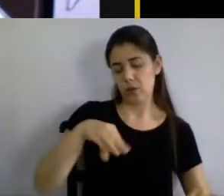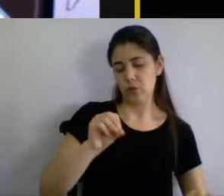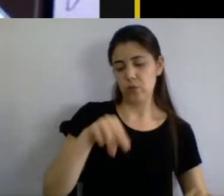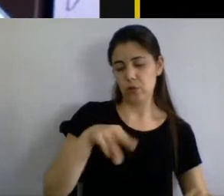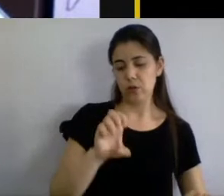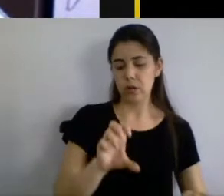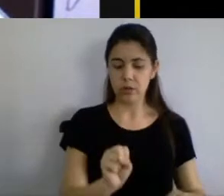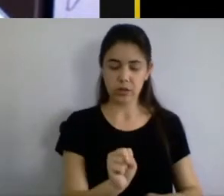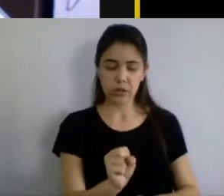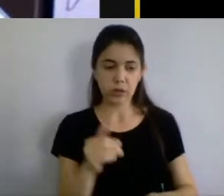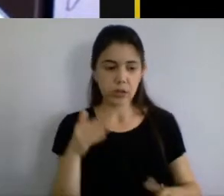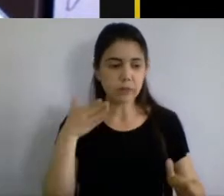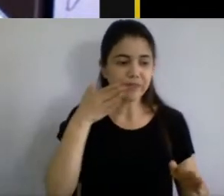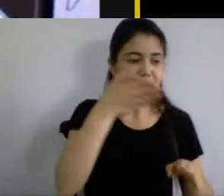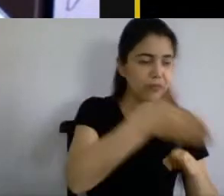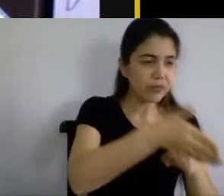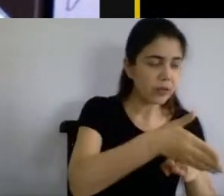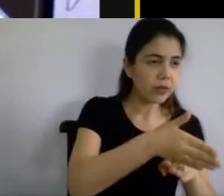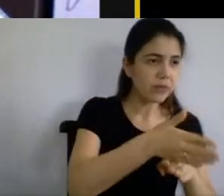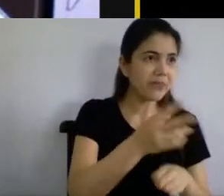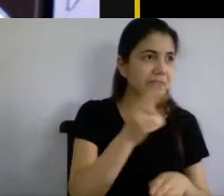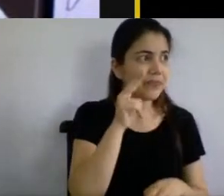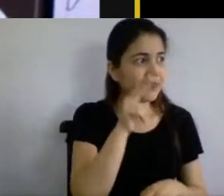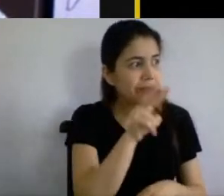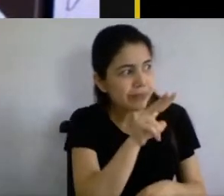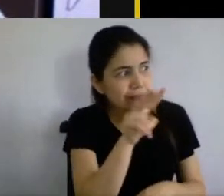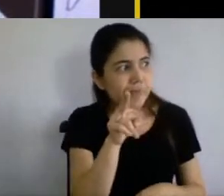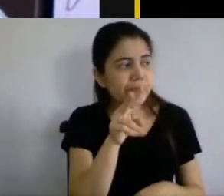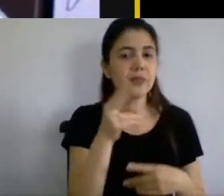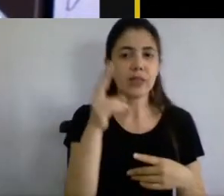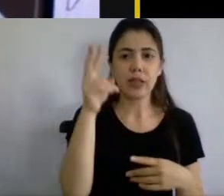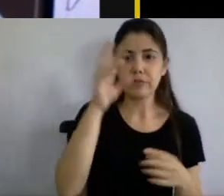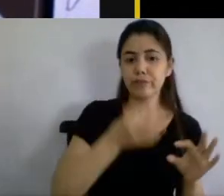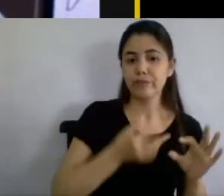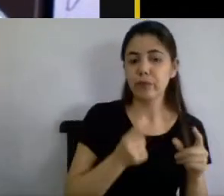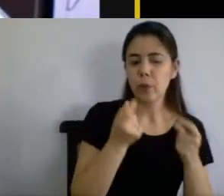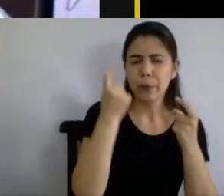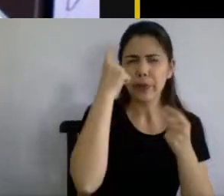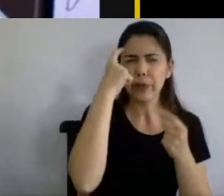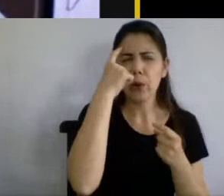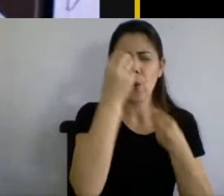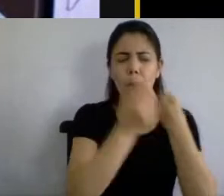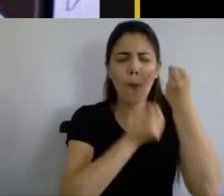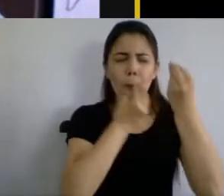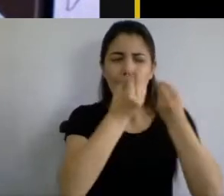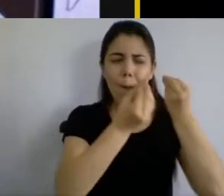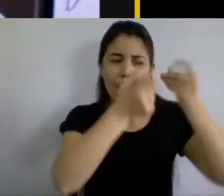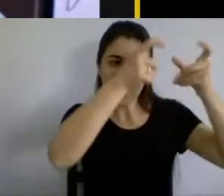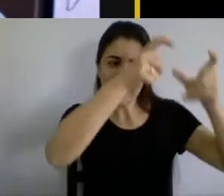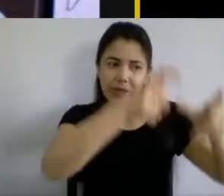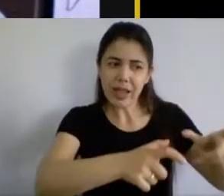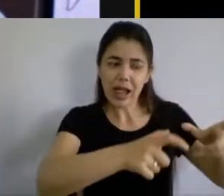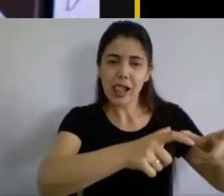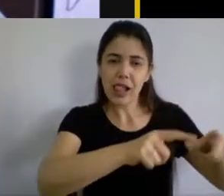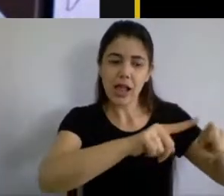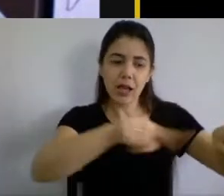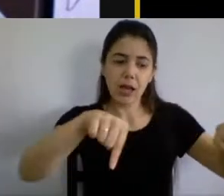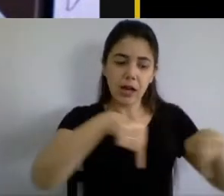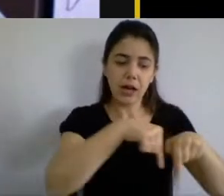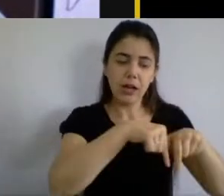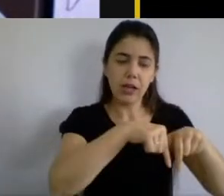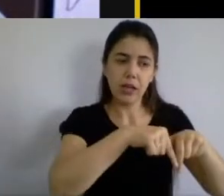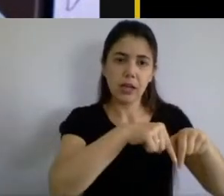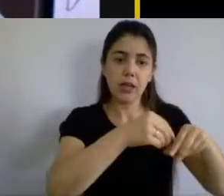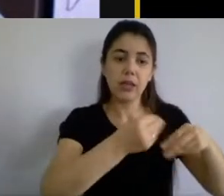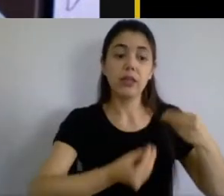de lembrar como a sala era antes do desastre e como os homens eram antes de